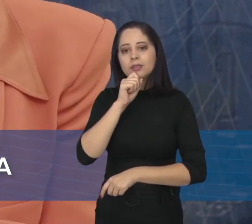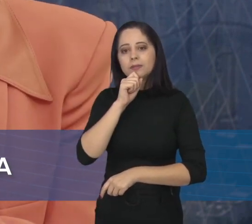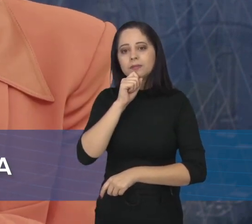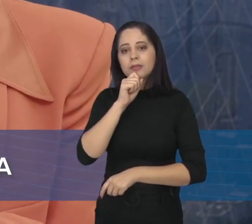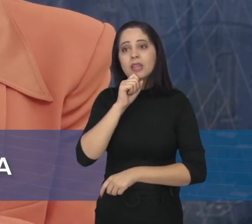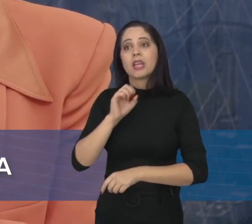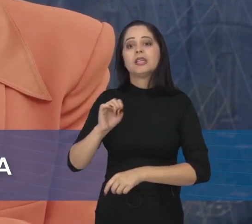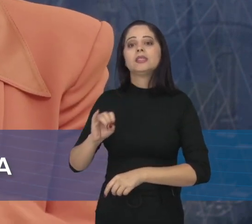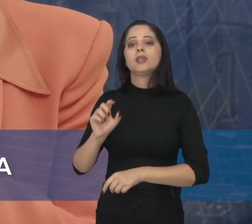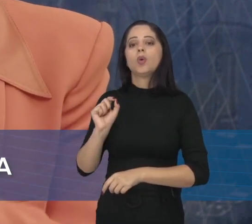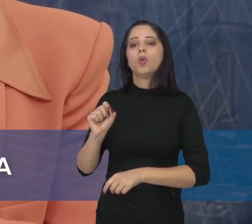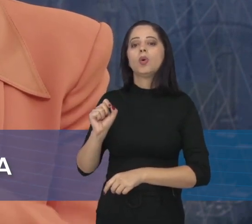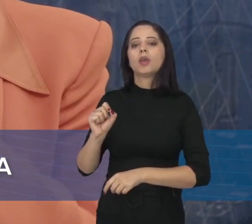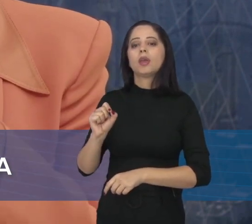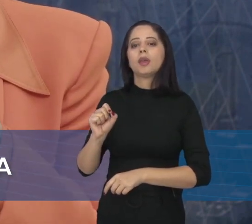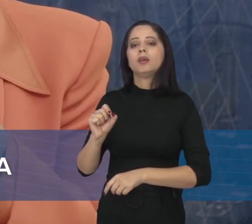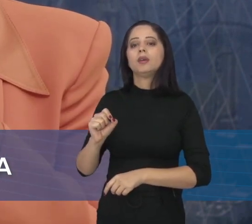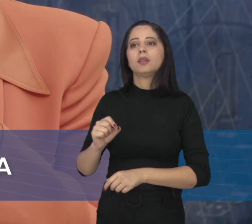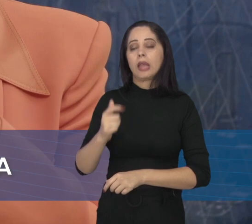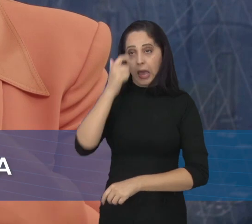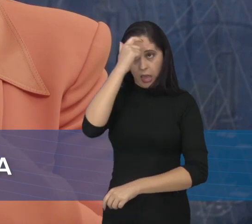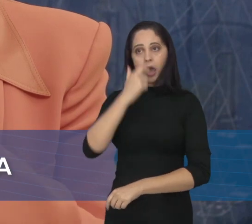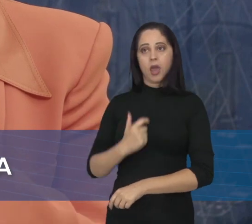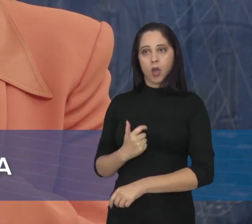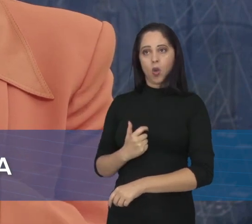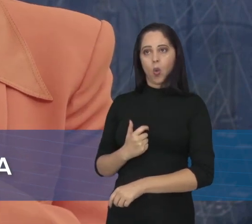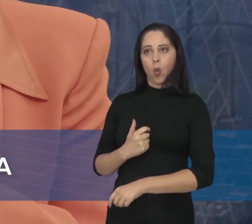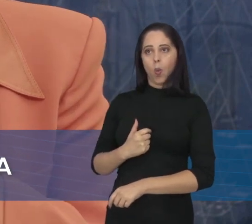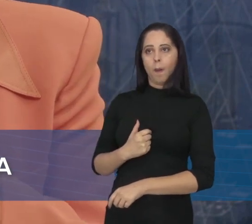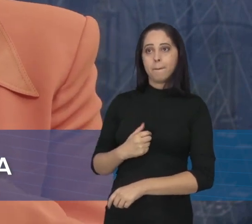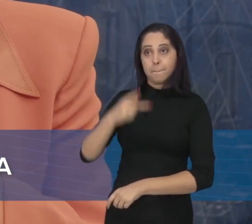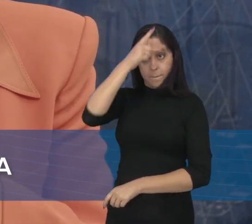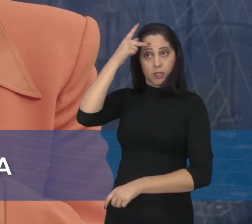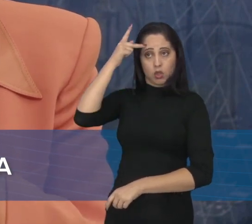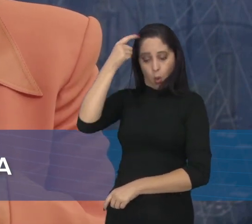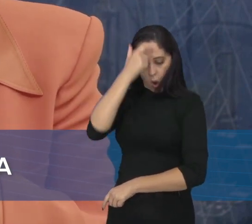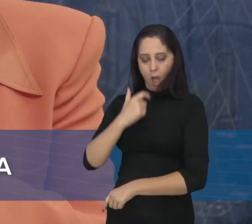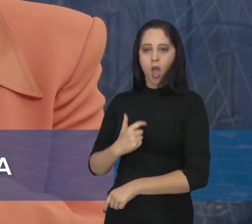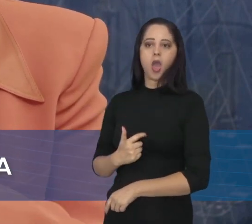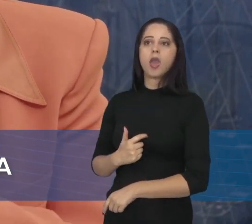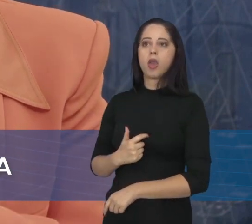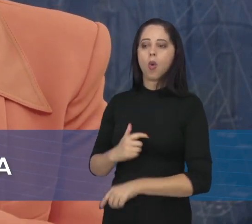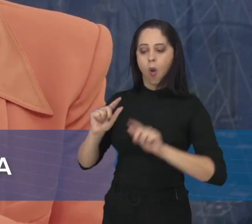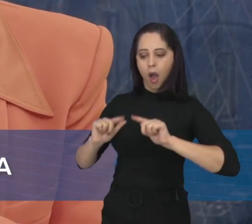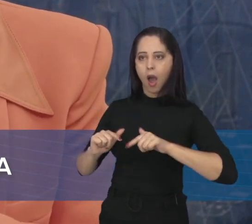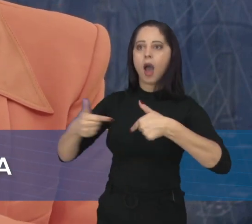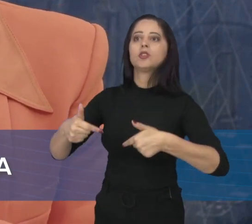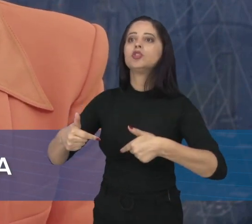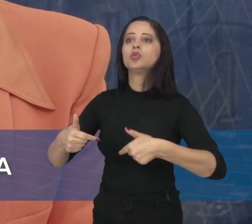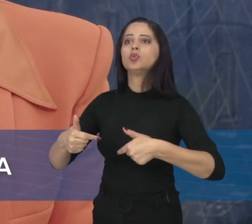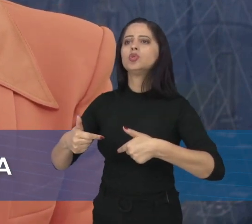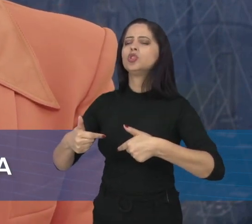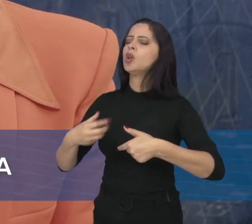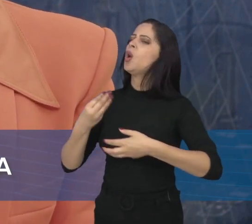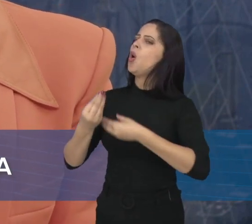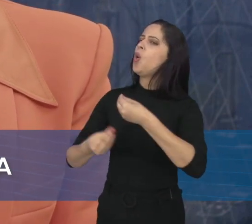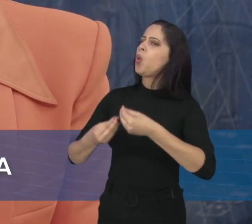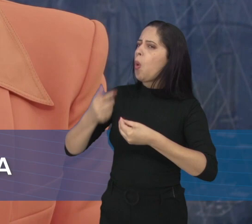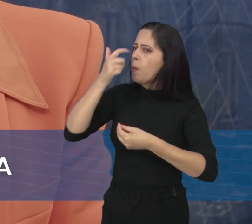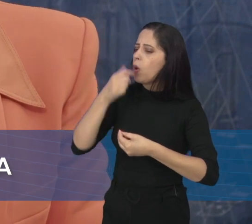se eu partisse do ponto de entender como eu, como indivíduo, você como indivíduo, age criticando